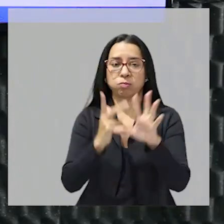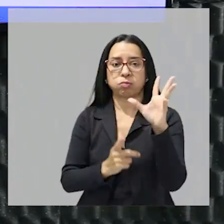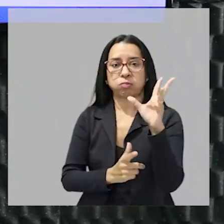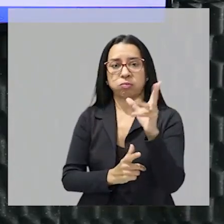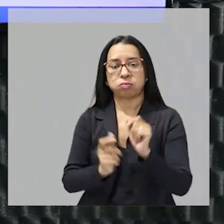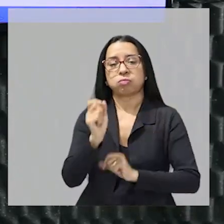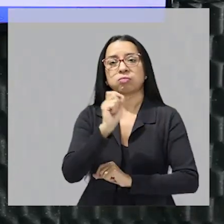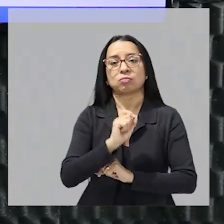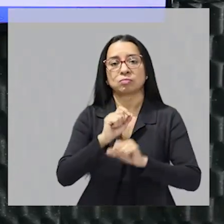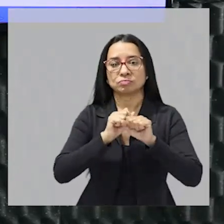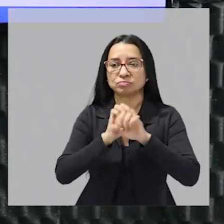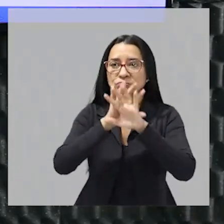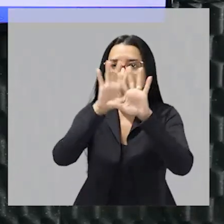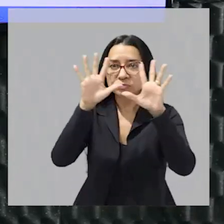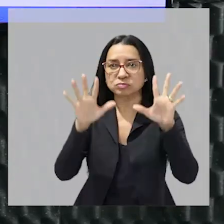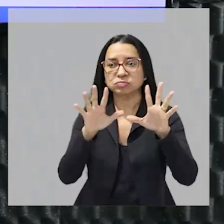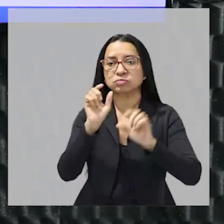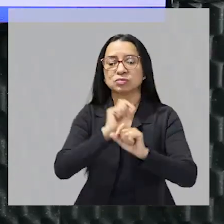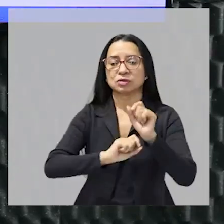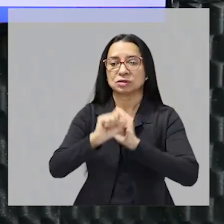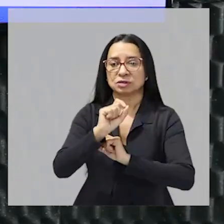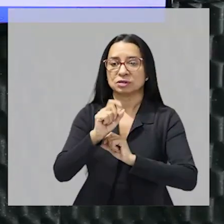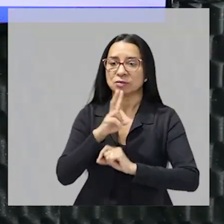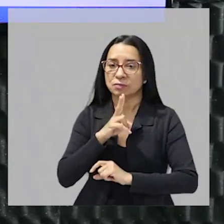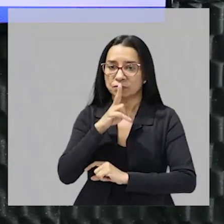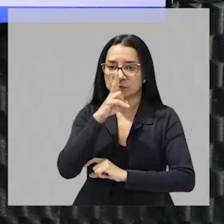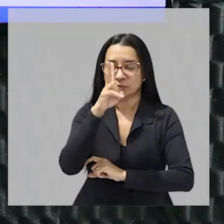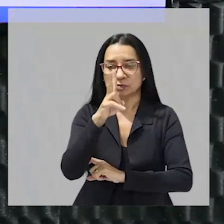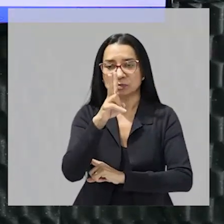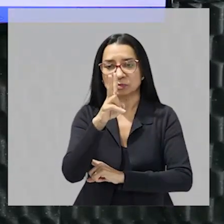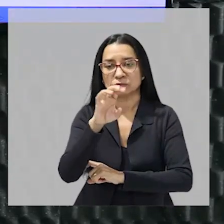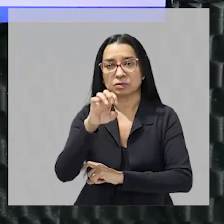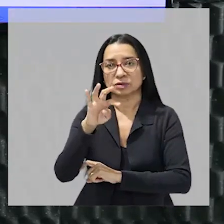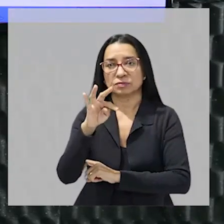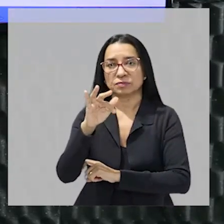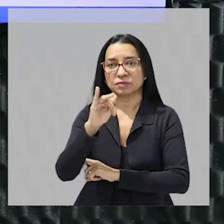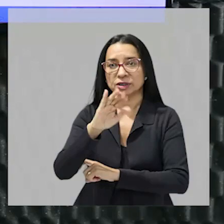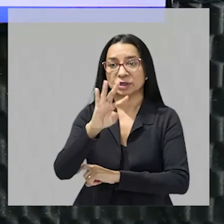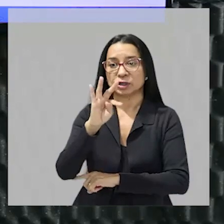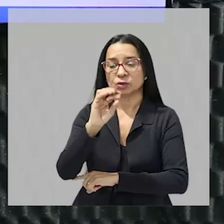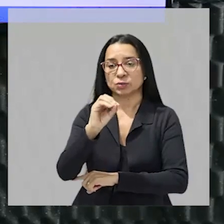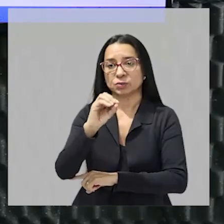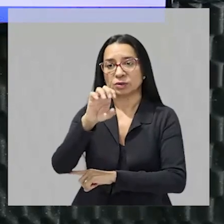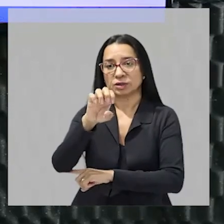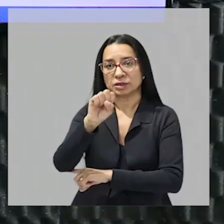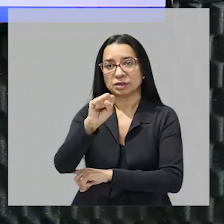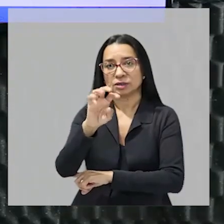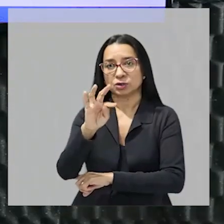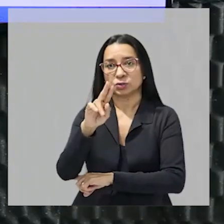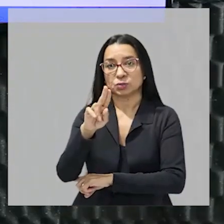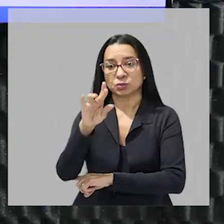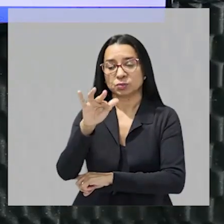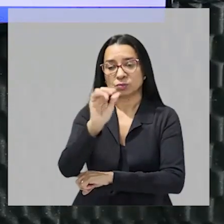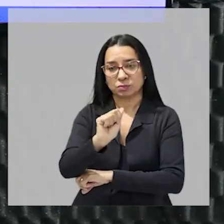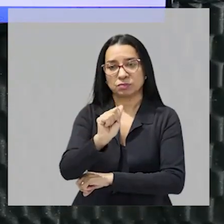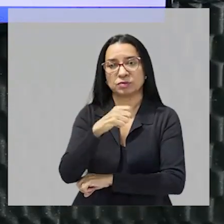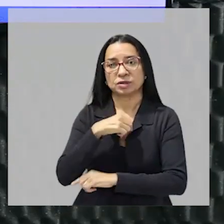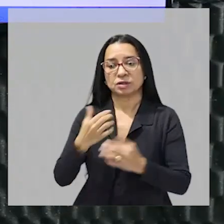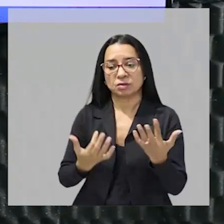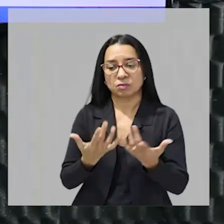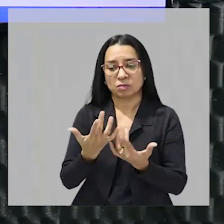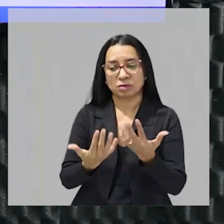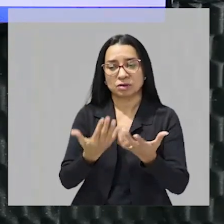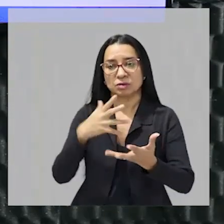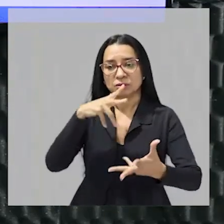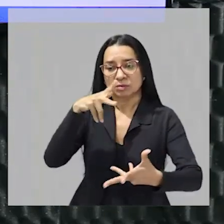grandes responsáveis pela intensificação do efeito estufa, que vai levar por consequência o famoso aquecimento global, que é